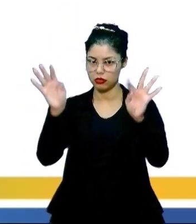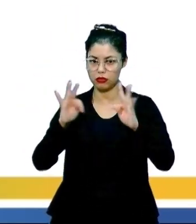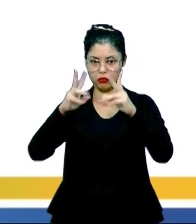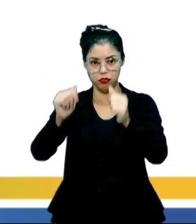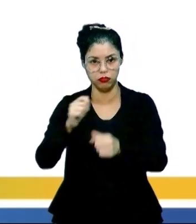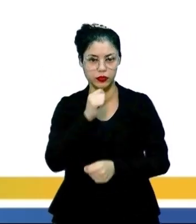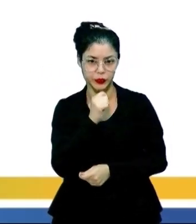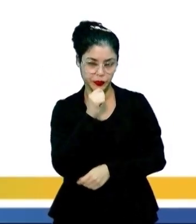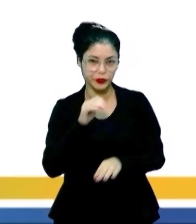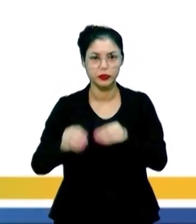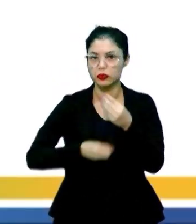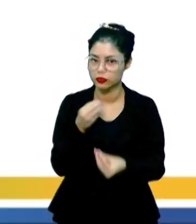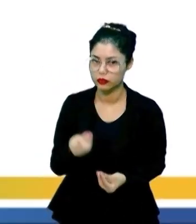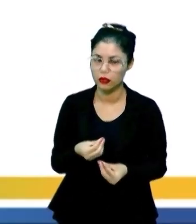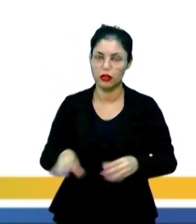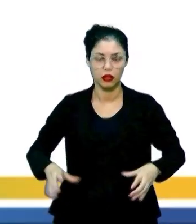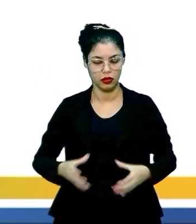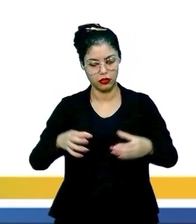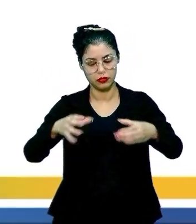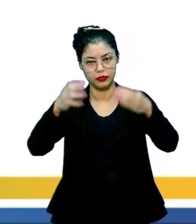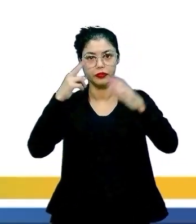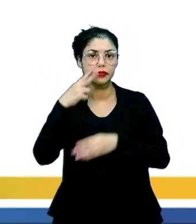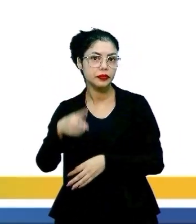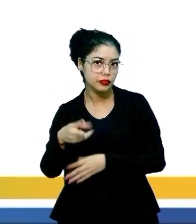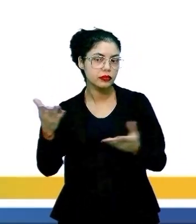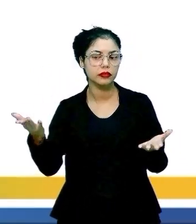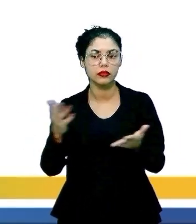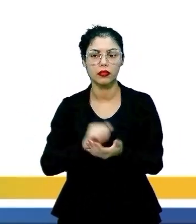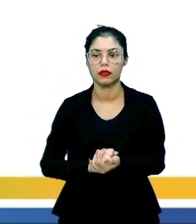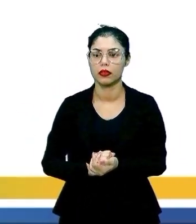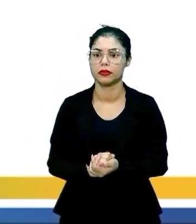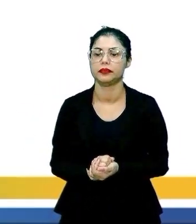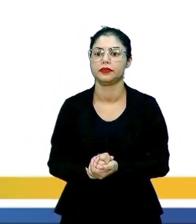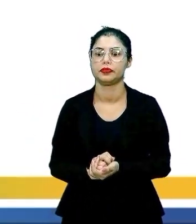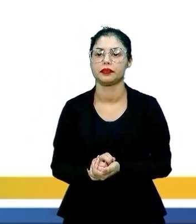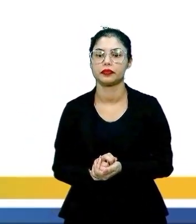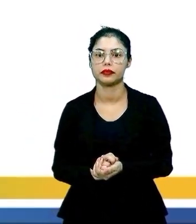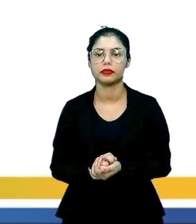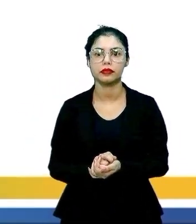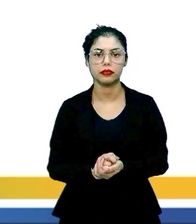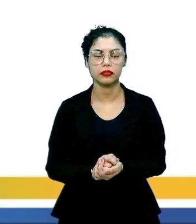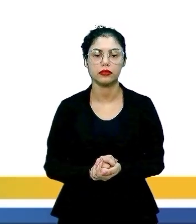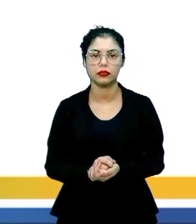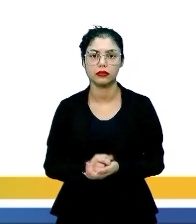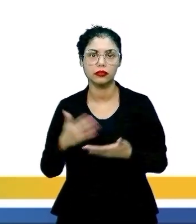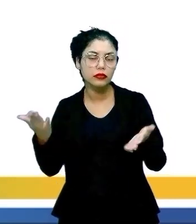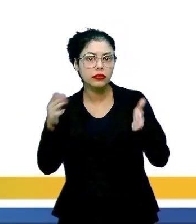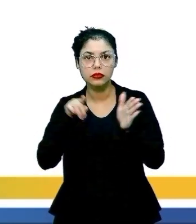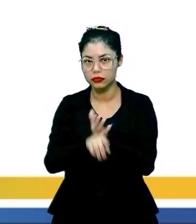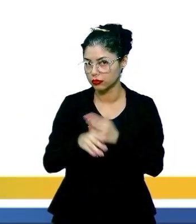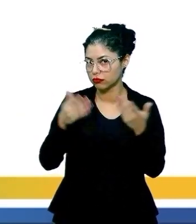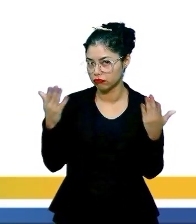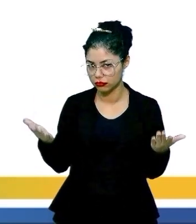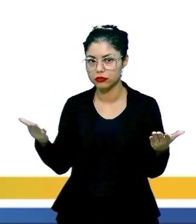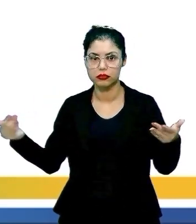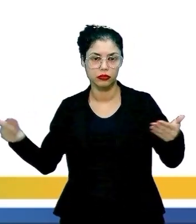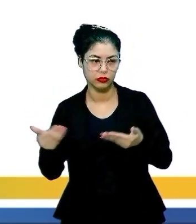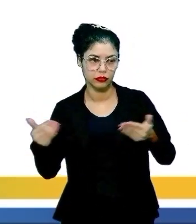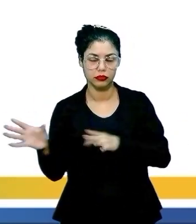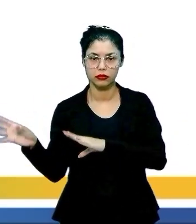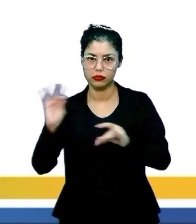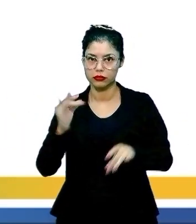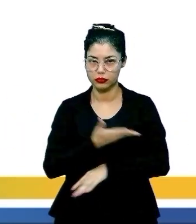tão rebuscado quanto as esculturas que nós vamos ver da lição, da questão que hoje a